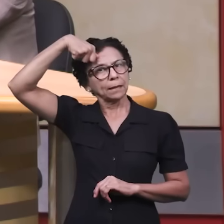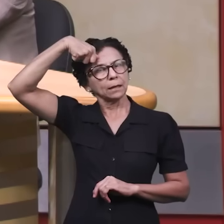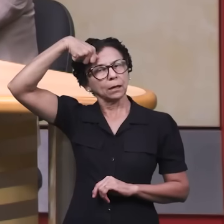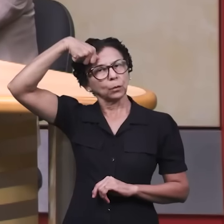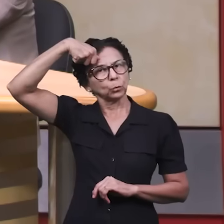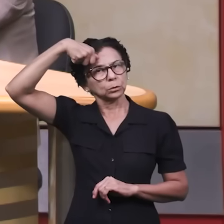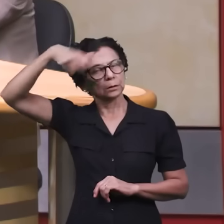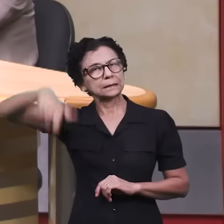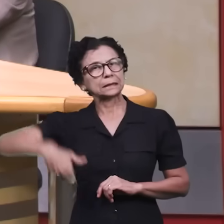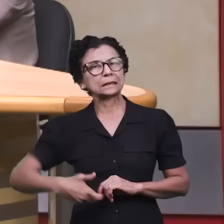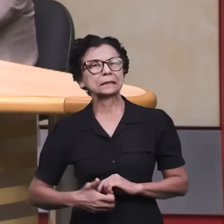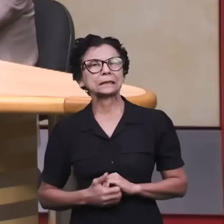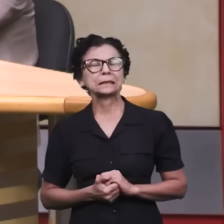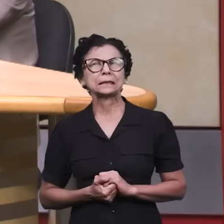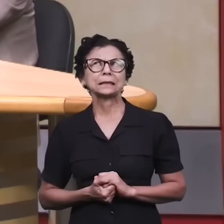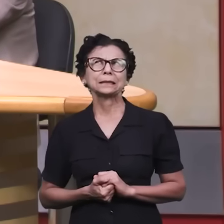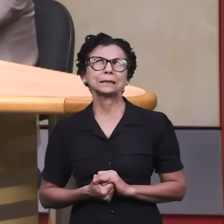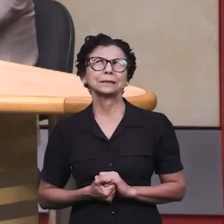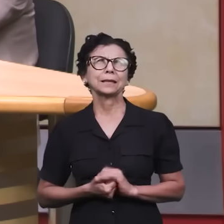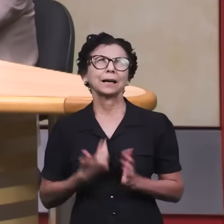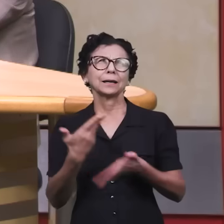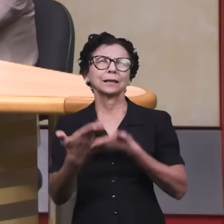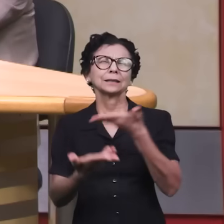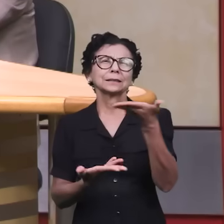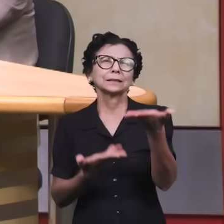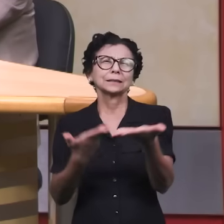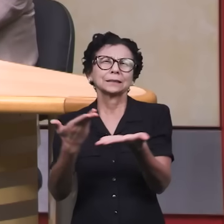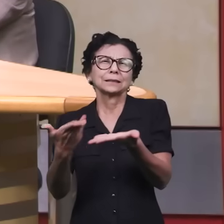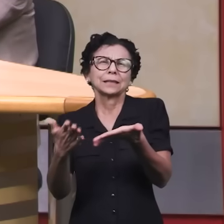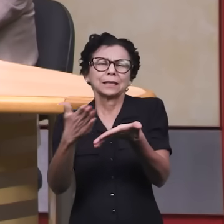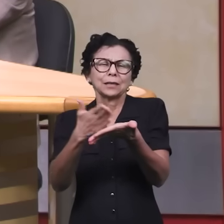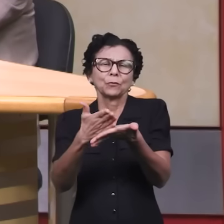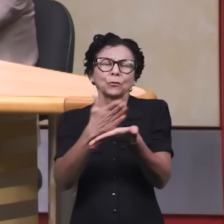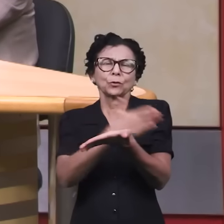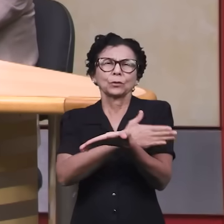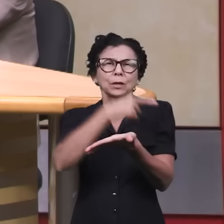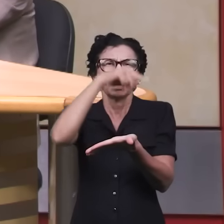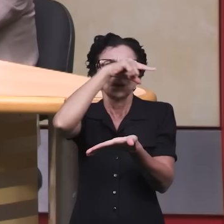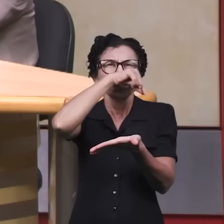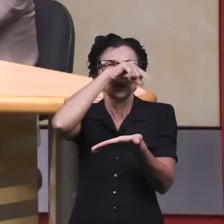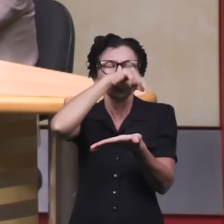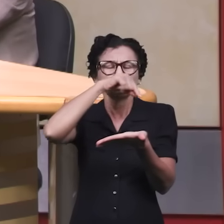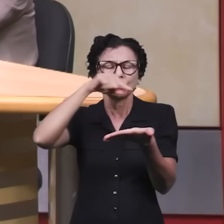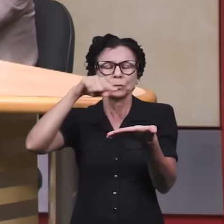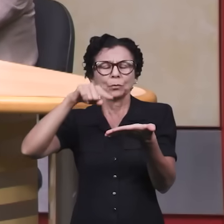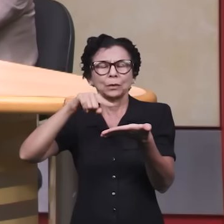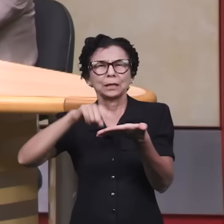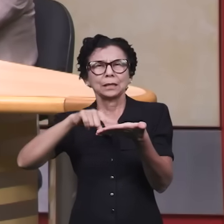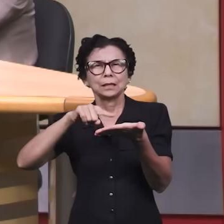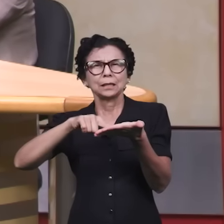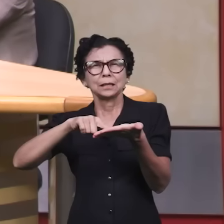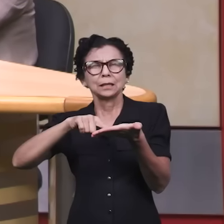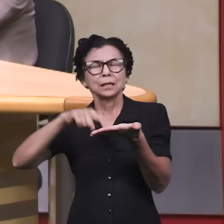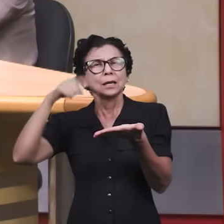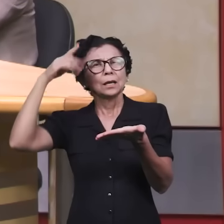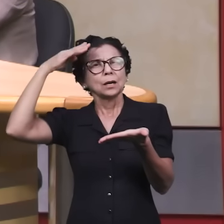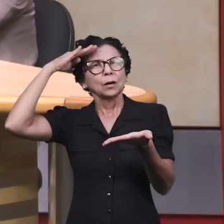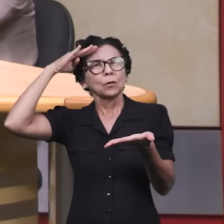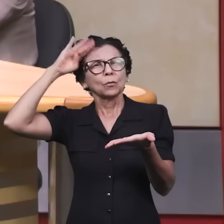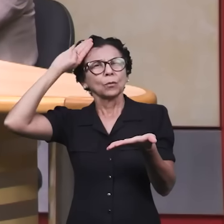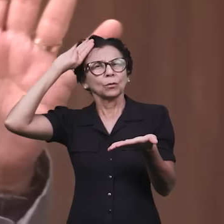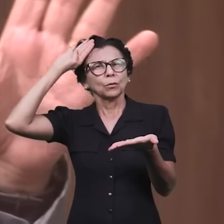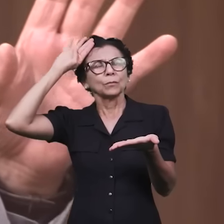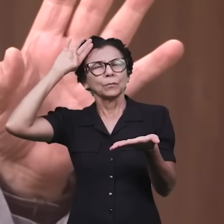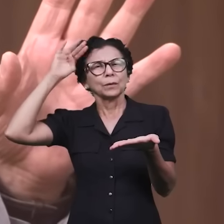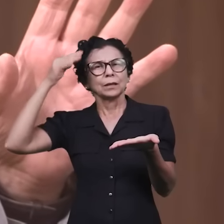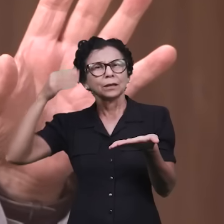em Tabatinga, lá na tríplice fronteira lá do Brasil com Colômbia e Peru, parece. Tem um lugar super